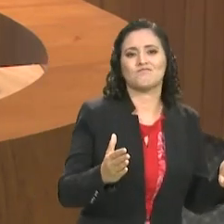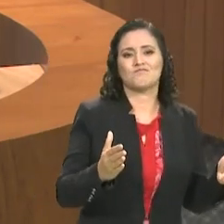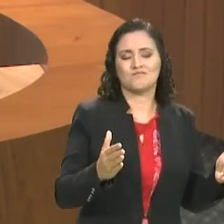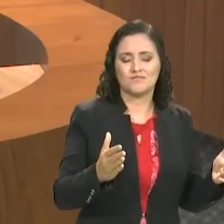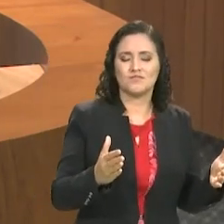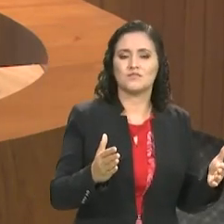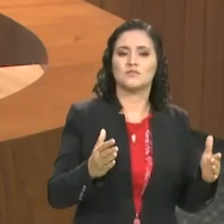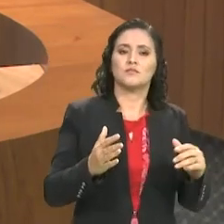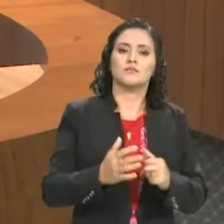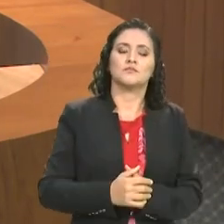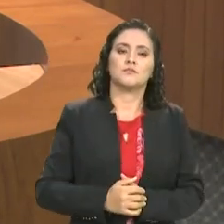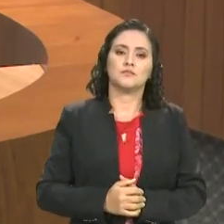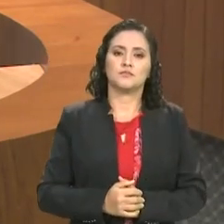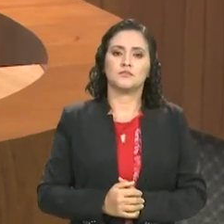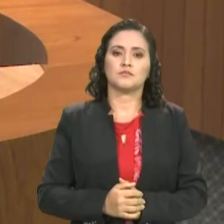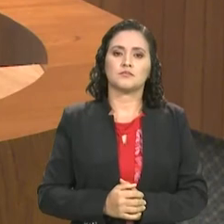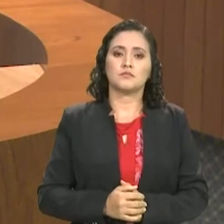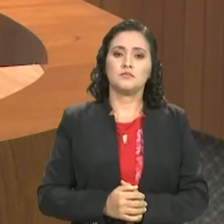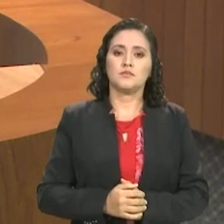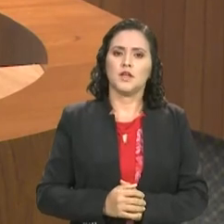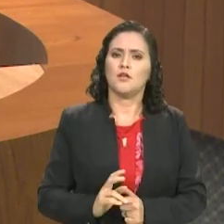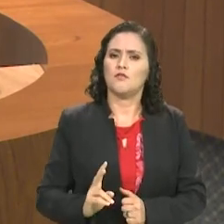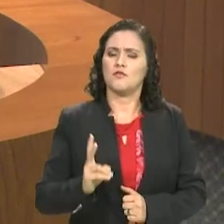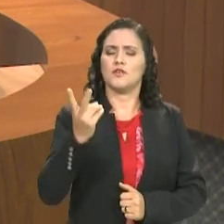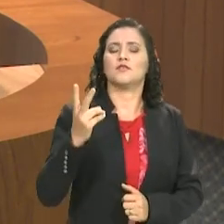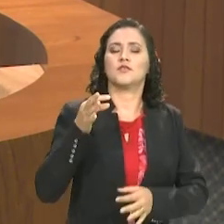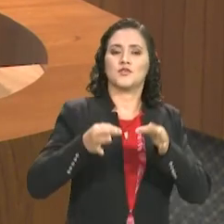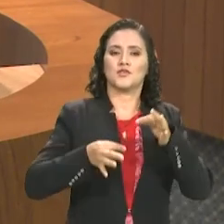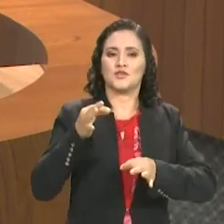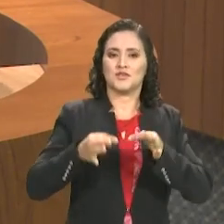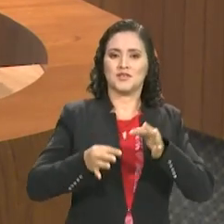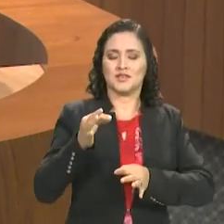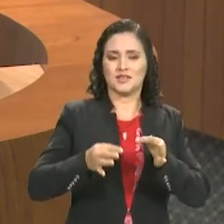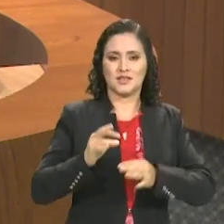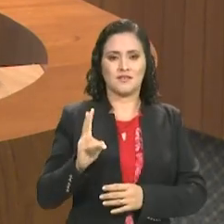logo estaremos finalizando. Viva a justiça, viva a conclusão de uma grande obra.